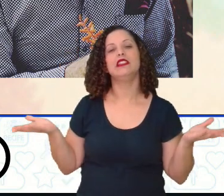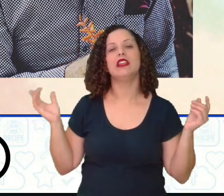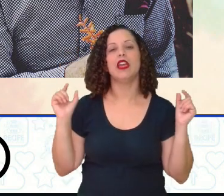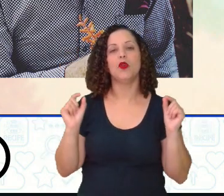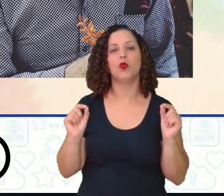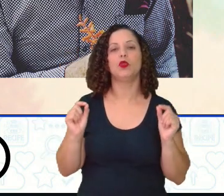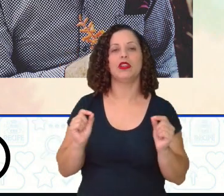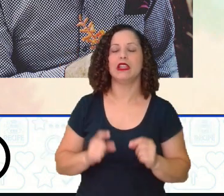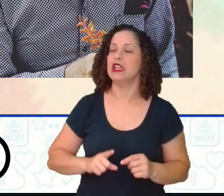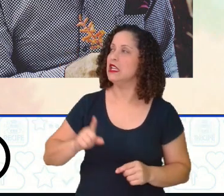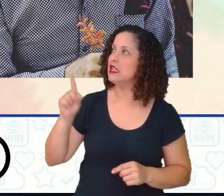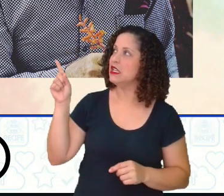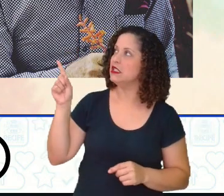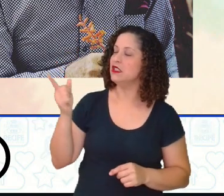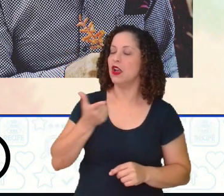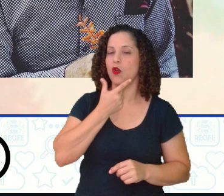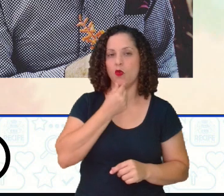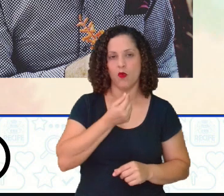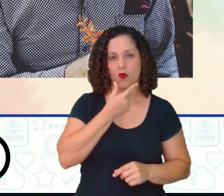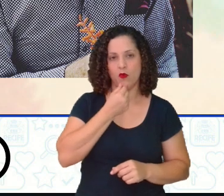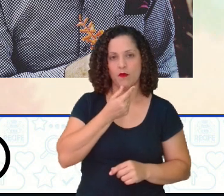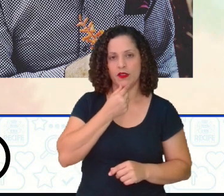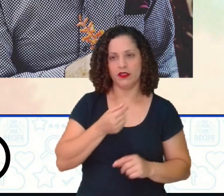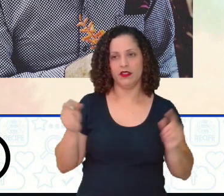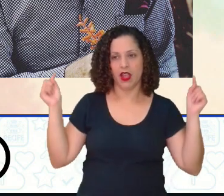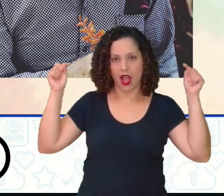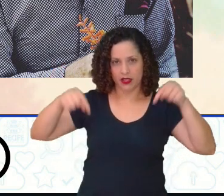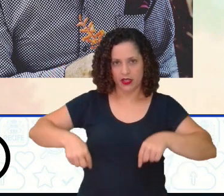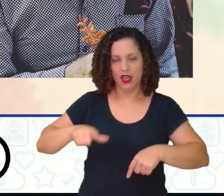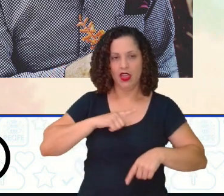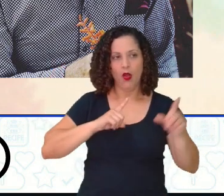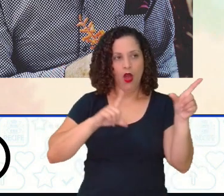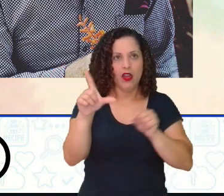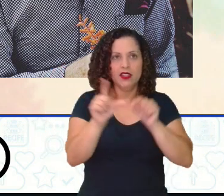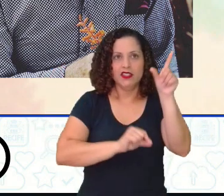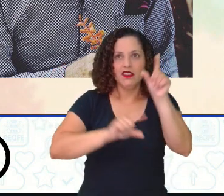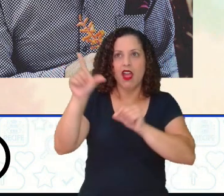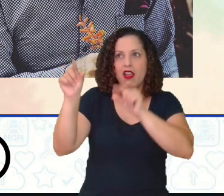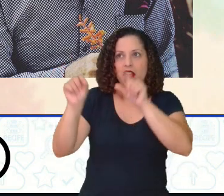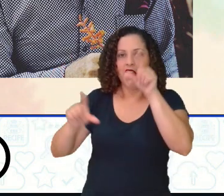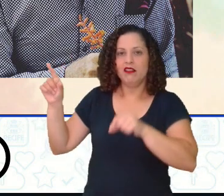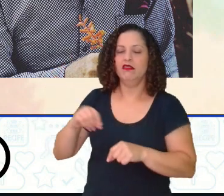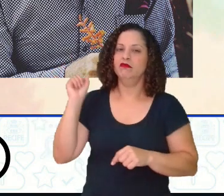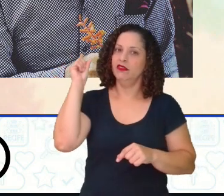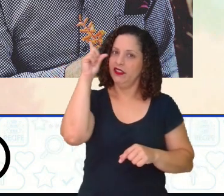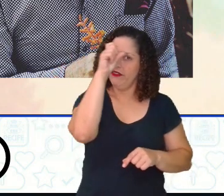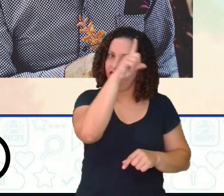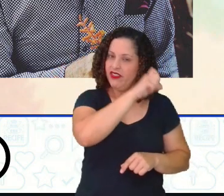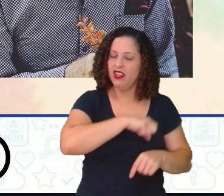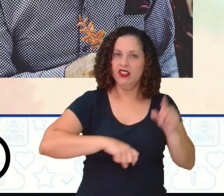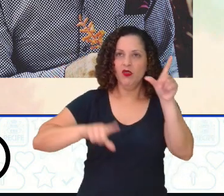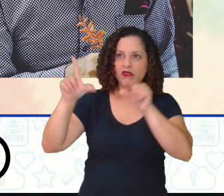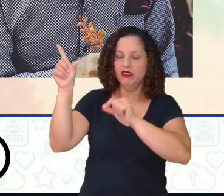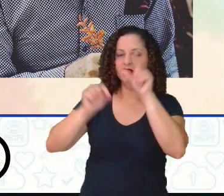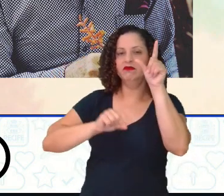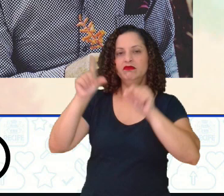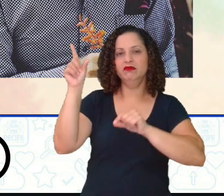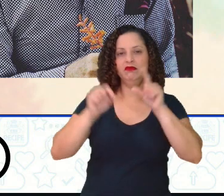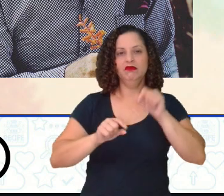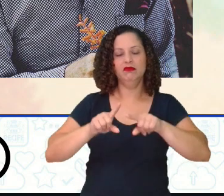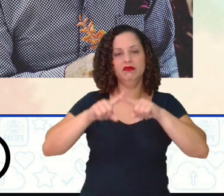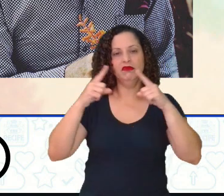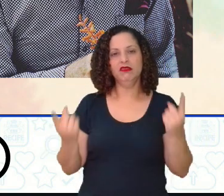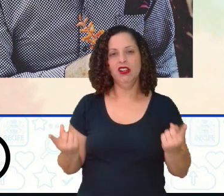desse jardineiro das Américas. E aqui nós fizemos uma seleção. Foi difícil escolher, mas nós escolhemos um em